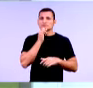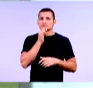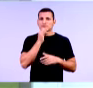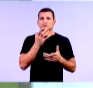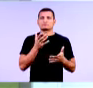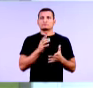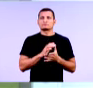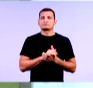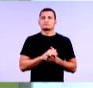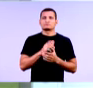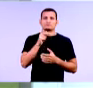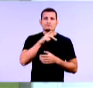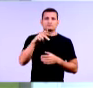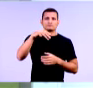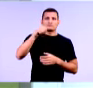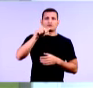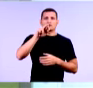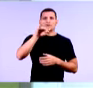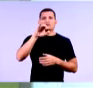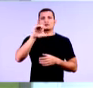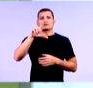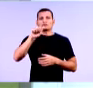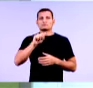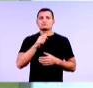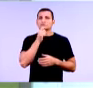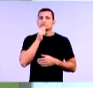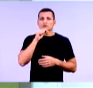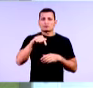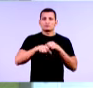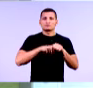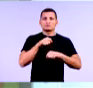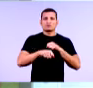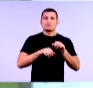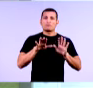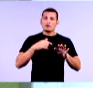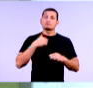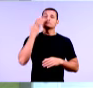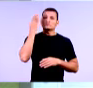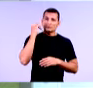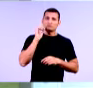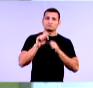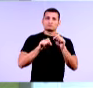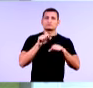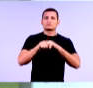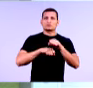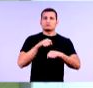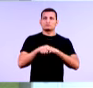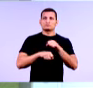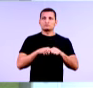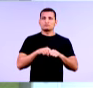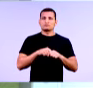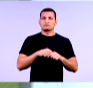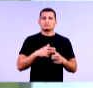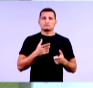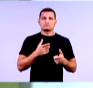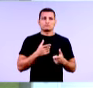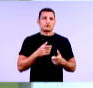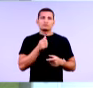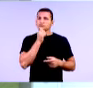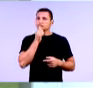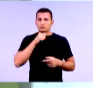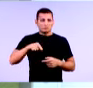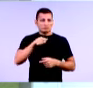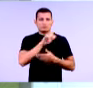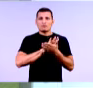professora Mariela passar aí. Não tem nenhuma bicicleta, mas eu sei o que é uma bicicleta. Apesar de não ter nenhuma bicicleta